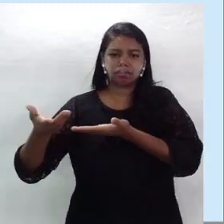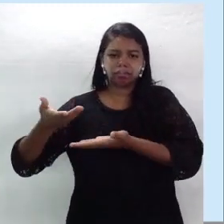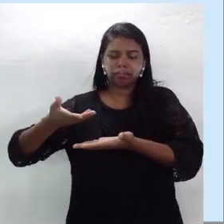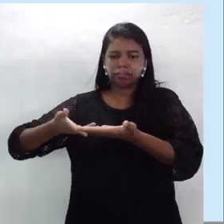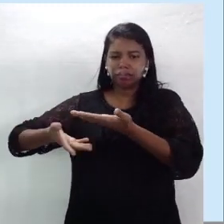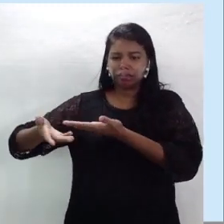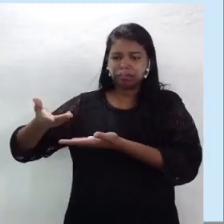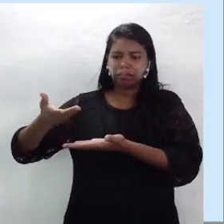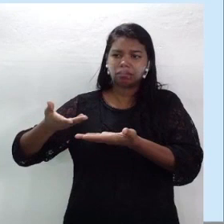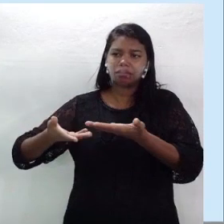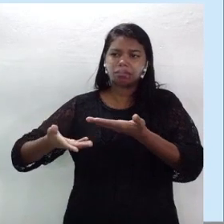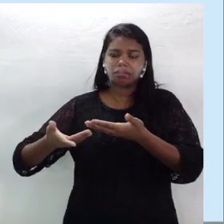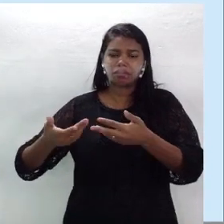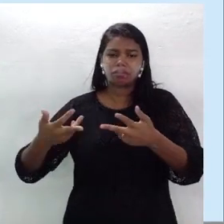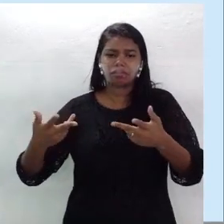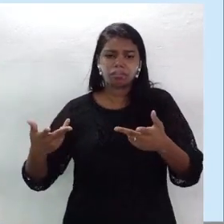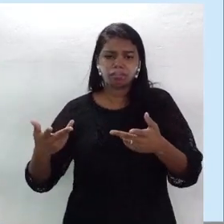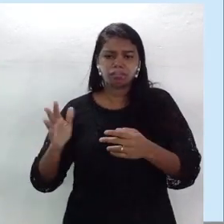de invasão,